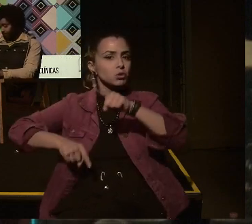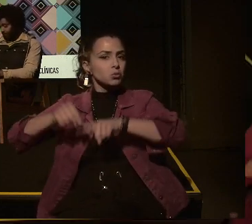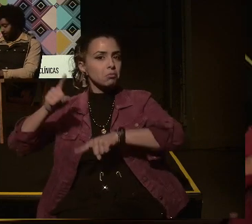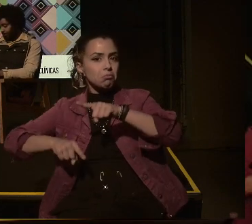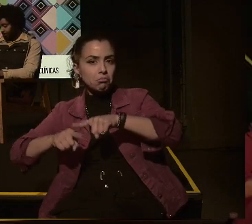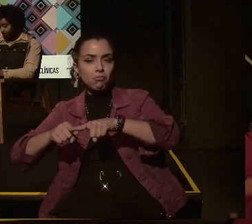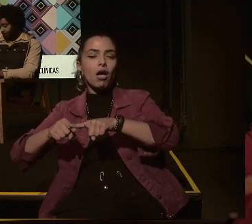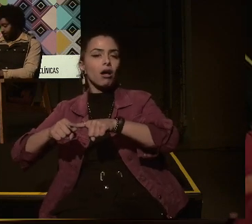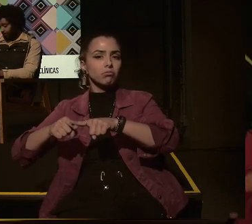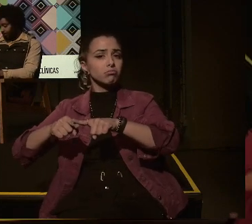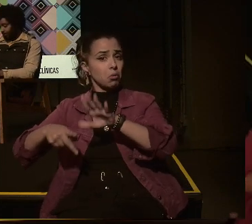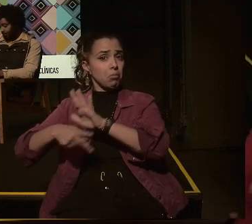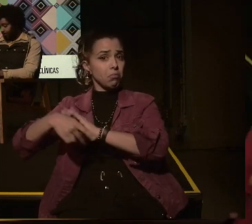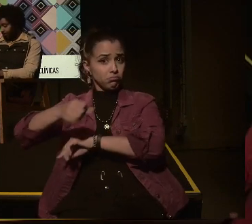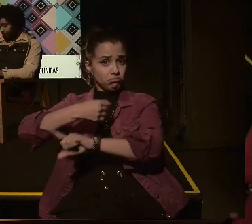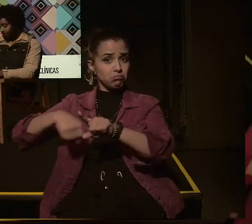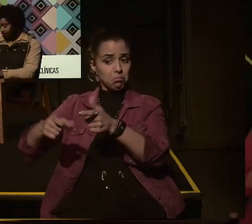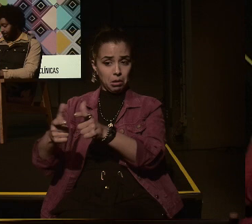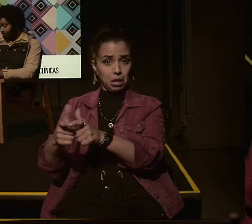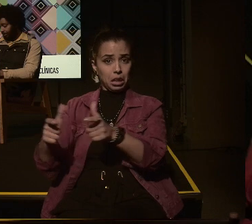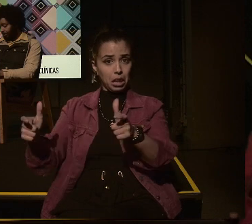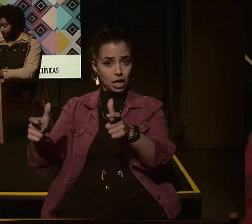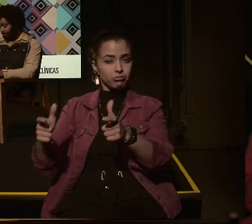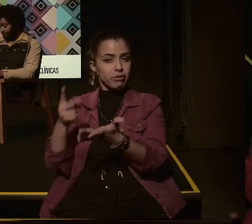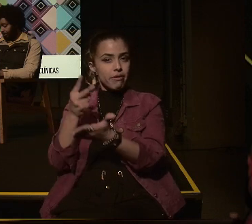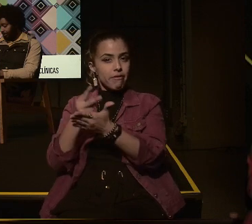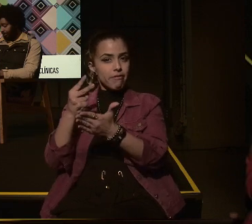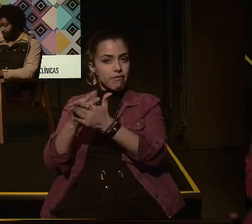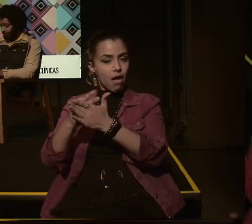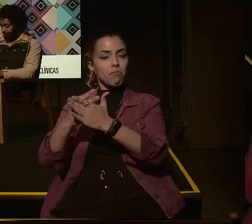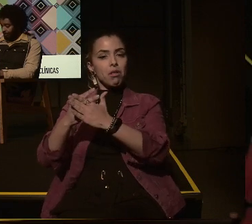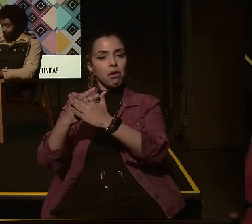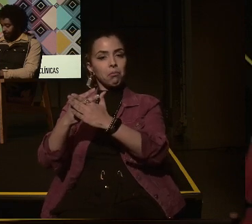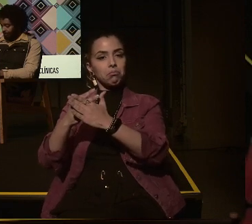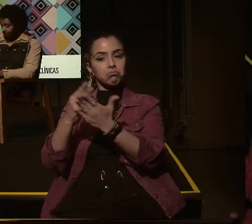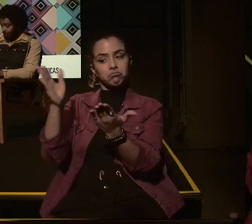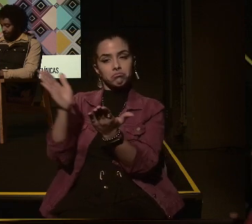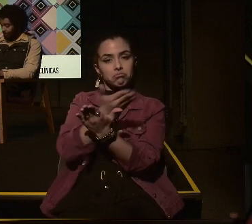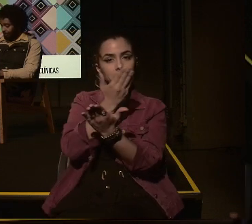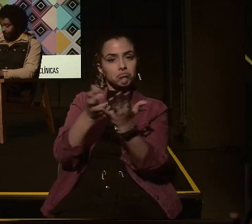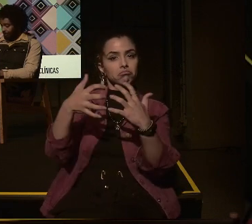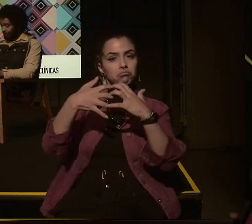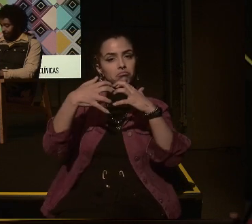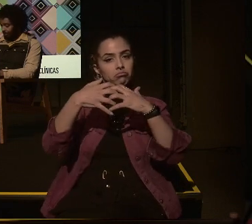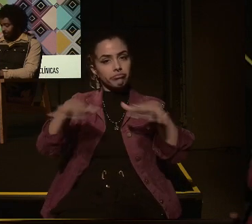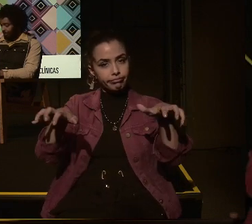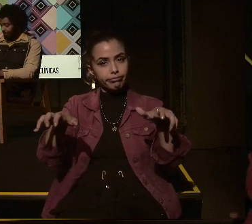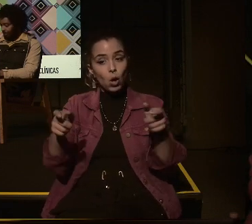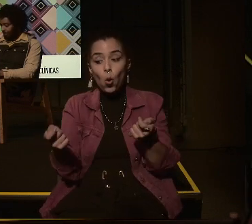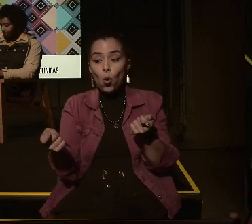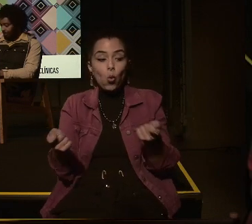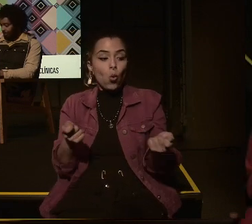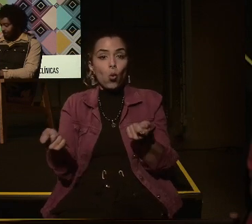instrumentos de segregação, de controle,